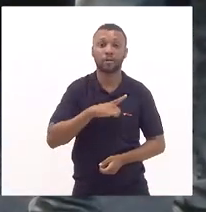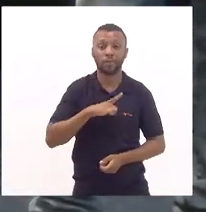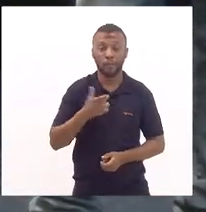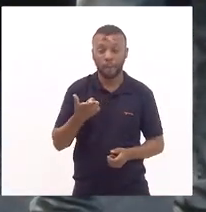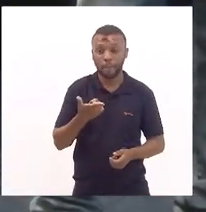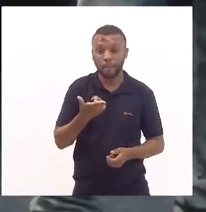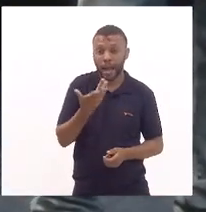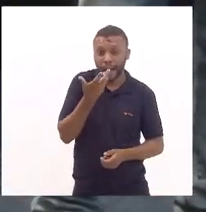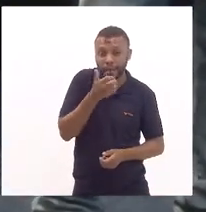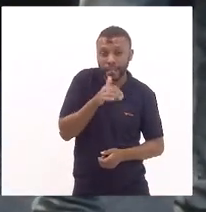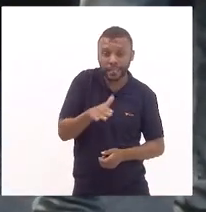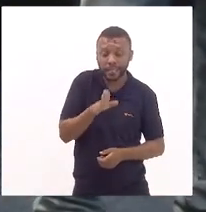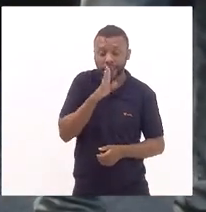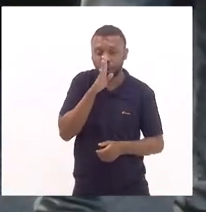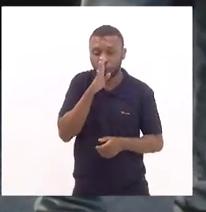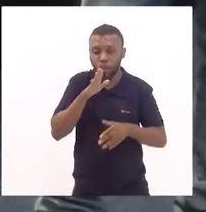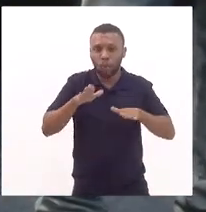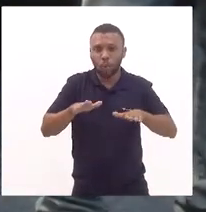criança paralítica.